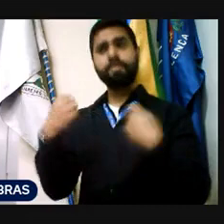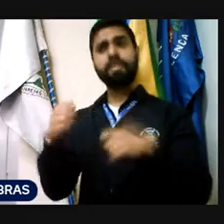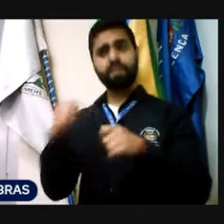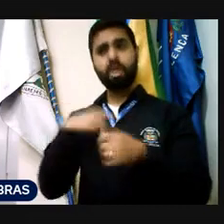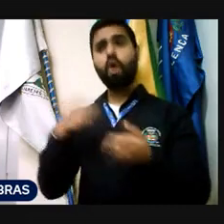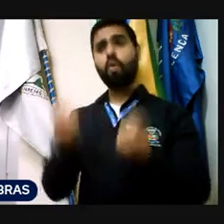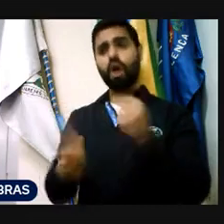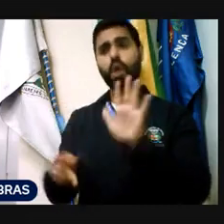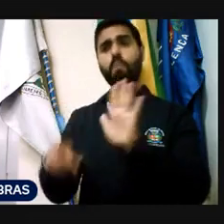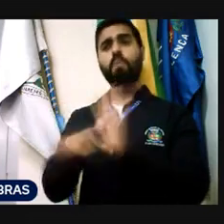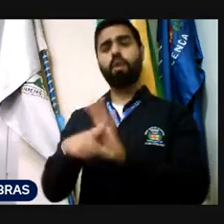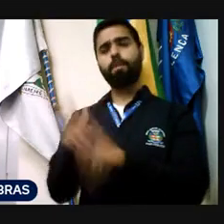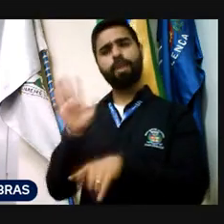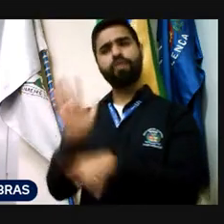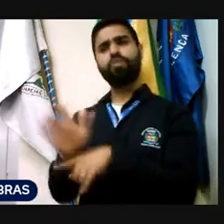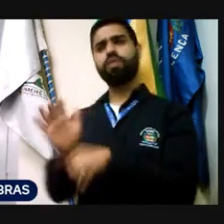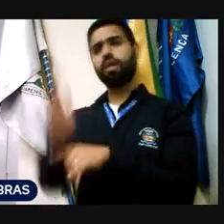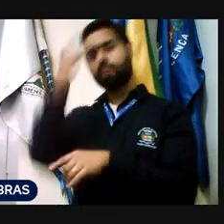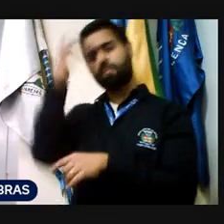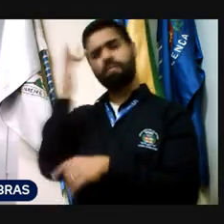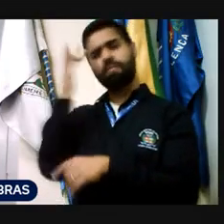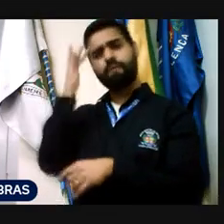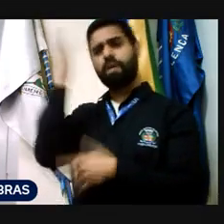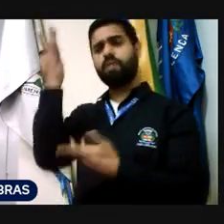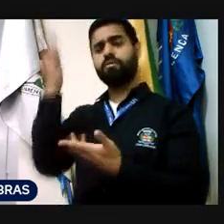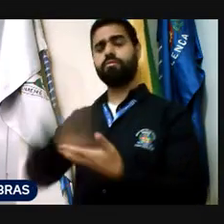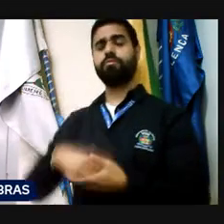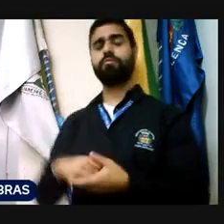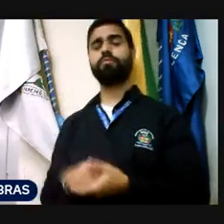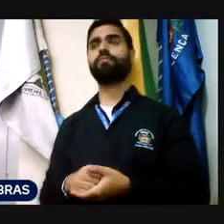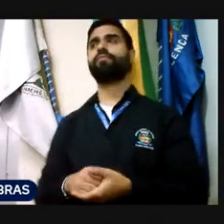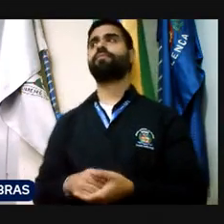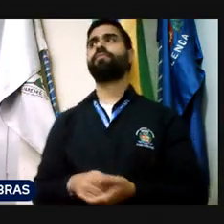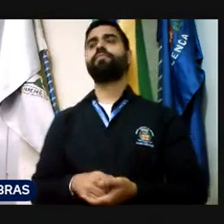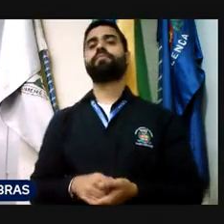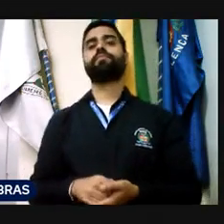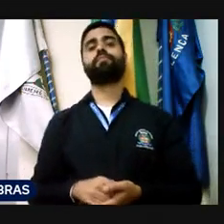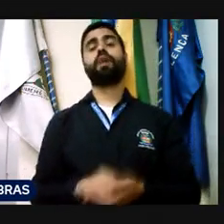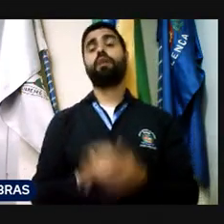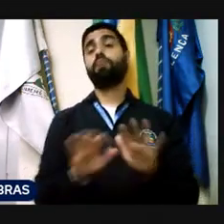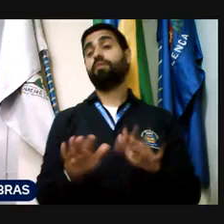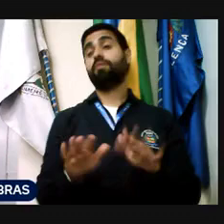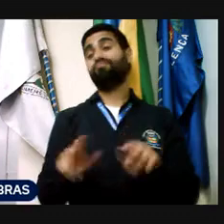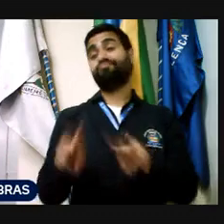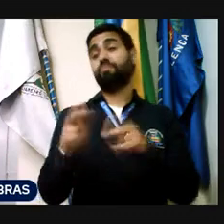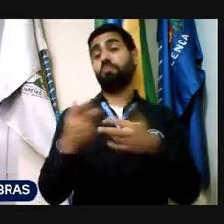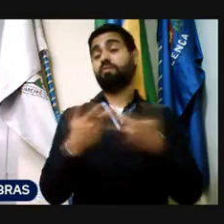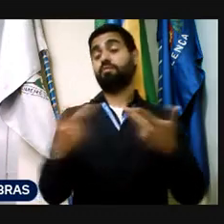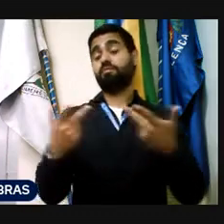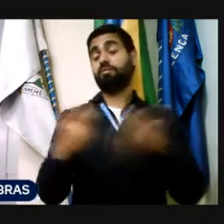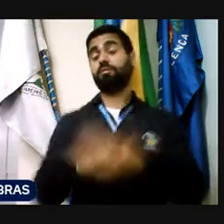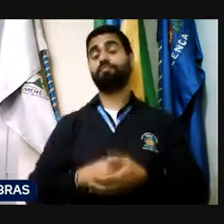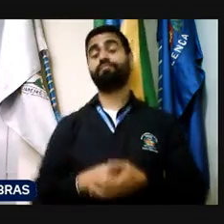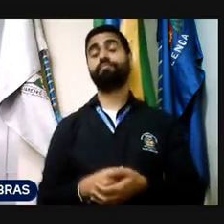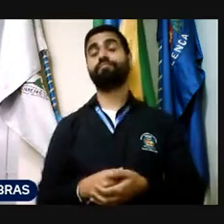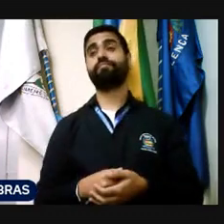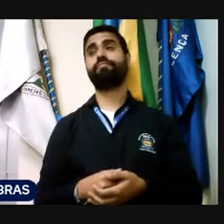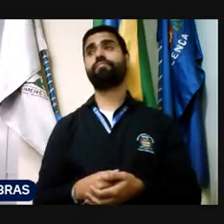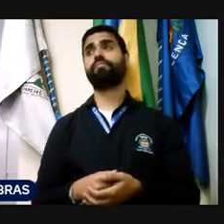carro lá para ajudar, para facilitar, entendeu? Mas a gente vê aí tanta coisa, às vezes, que